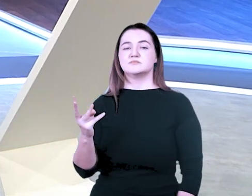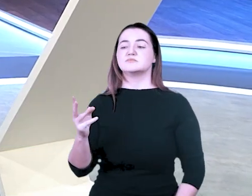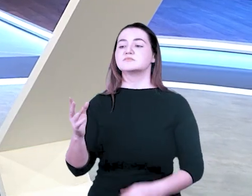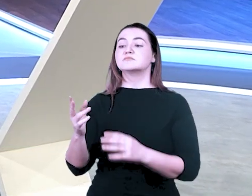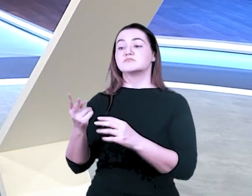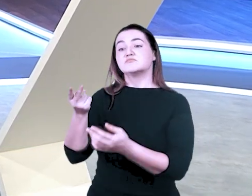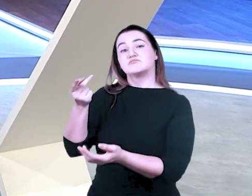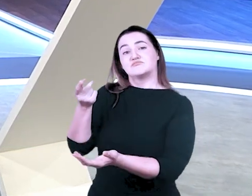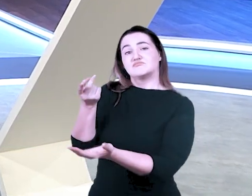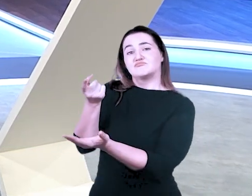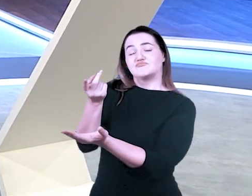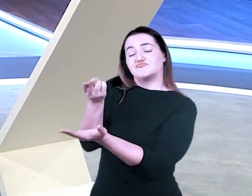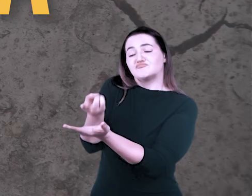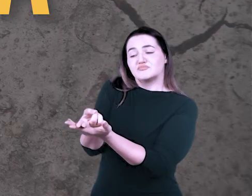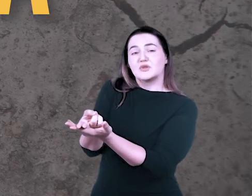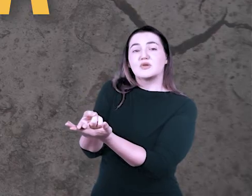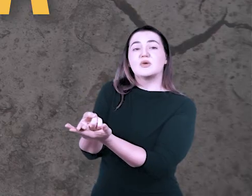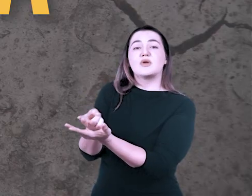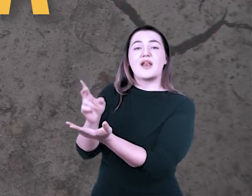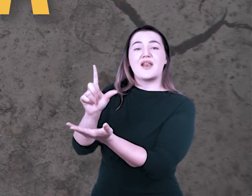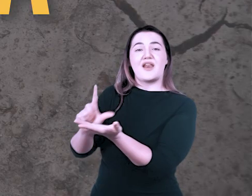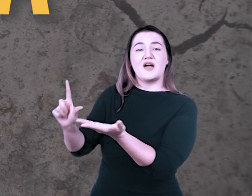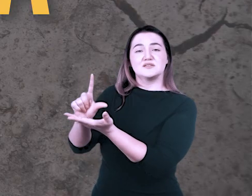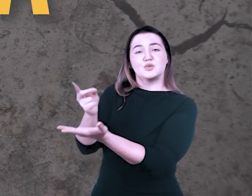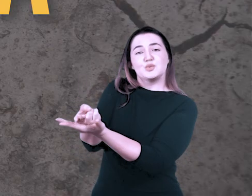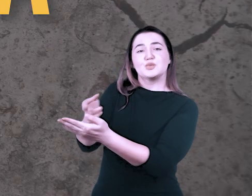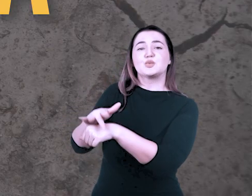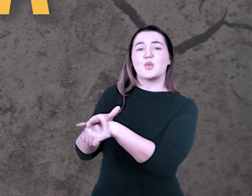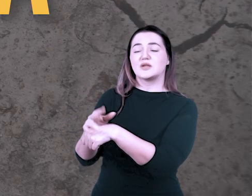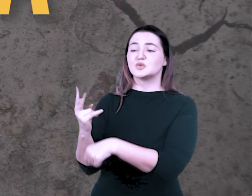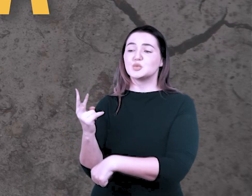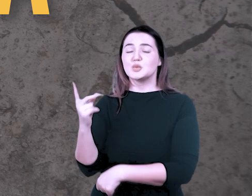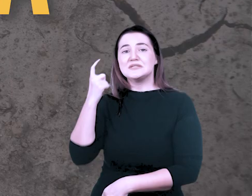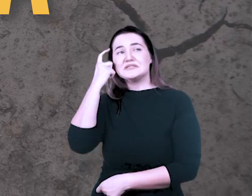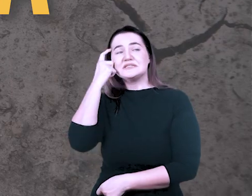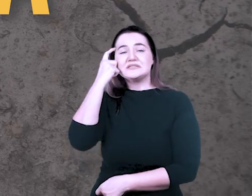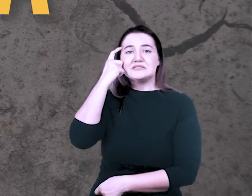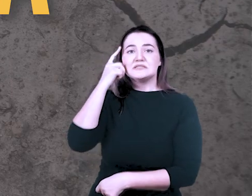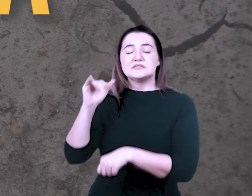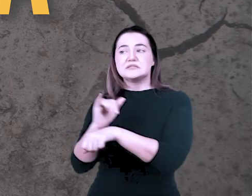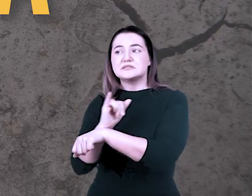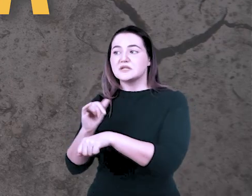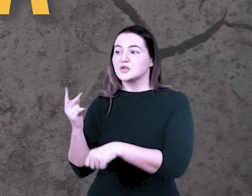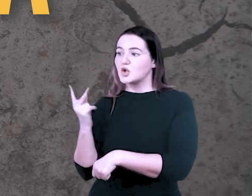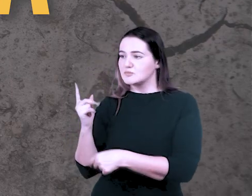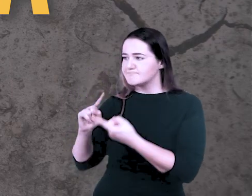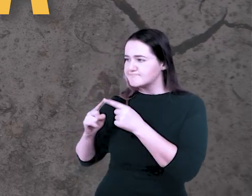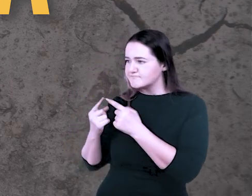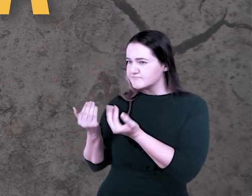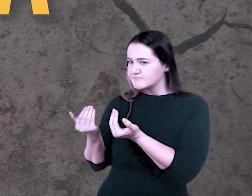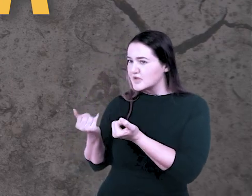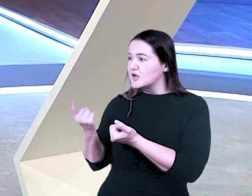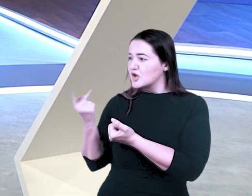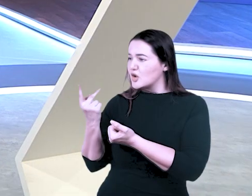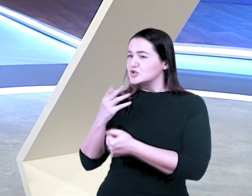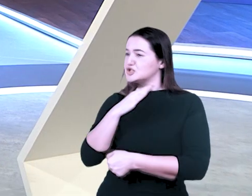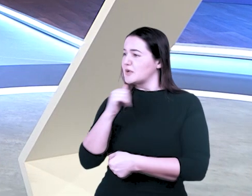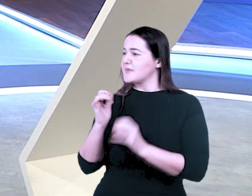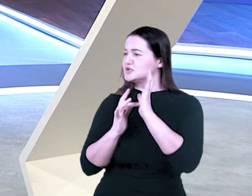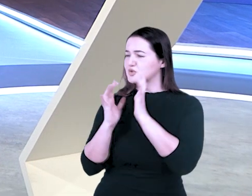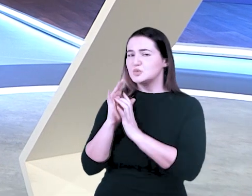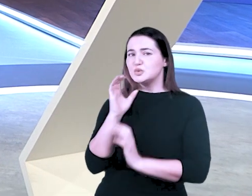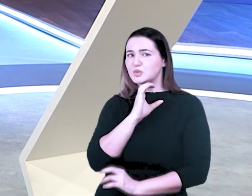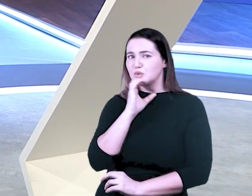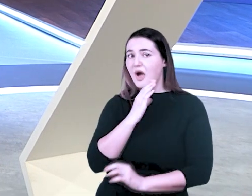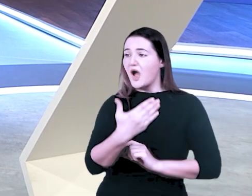do Lázaro, a Bíblia está dizendo que mesmo para os amigos de Jesus, a morte é uma